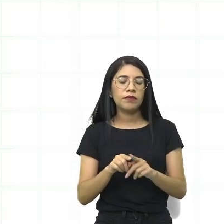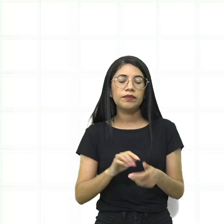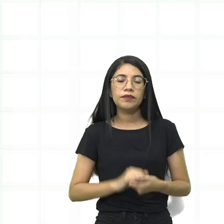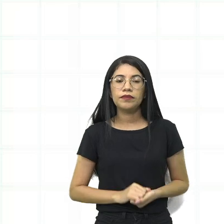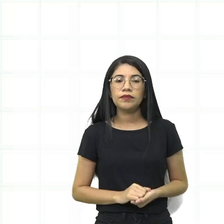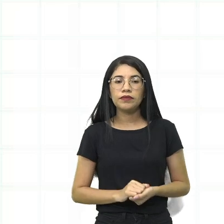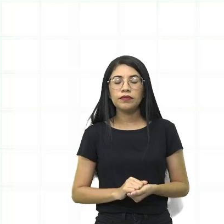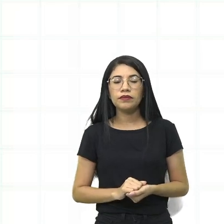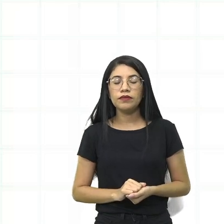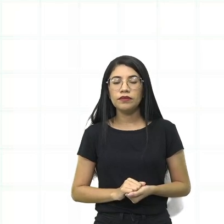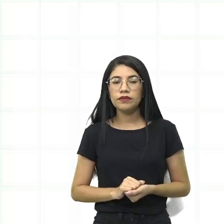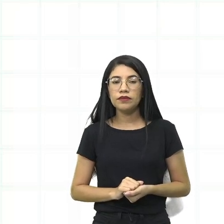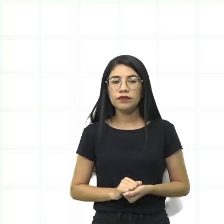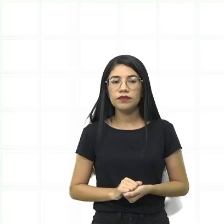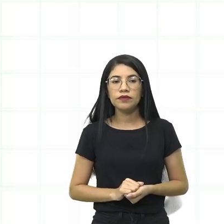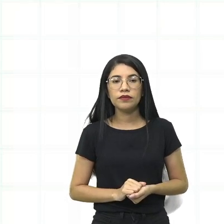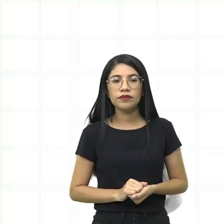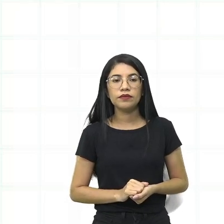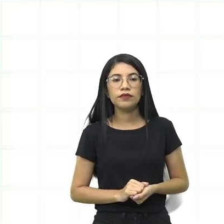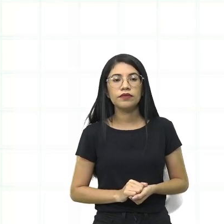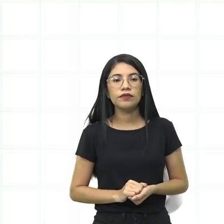o mesmo, né,